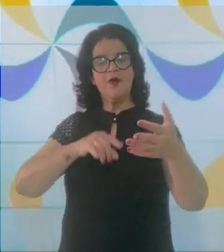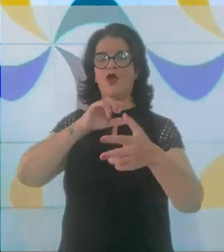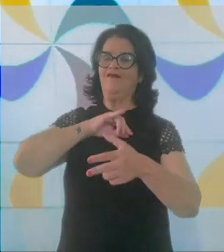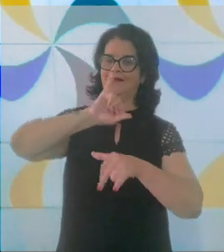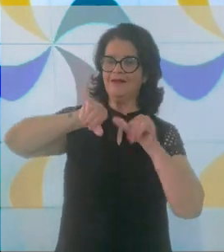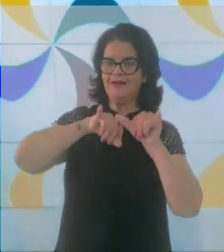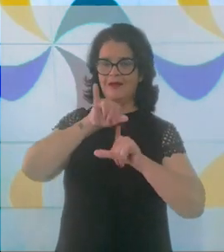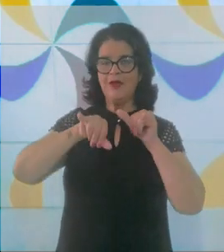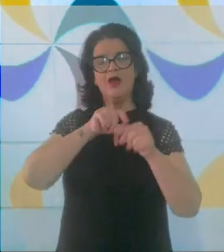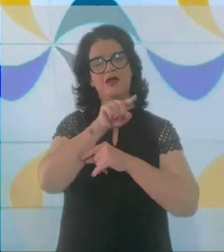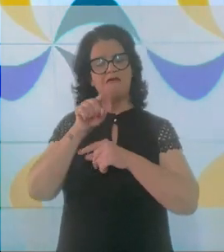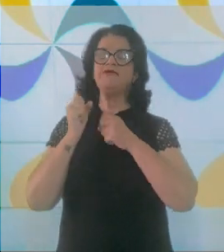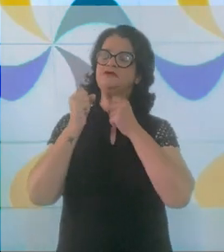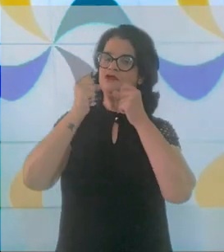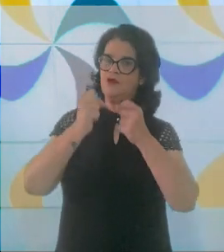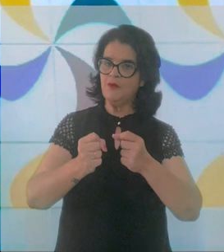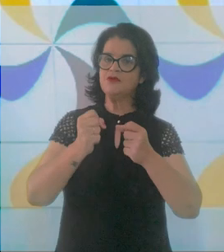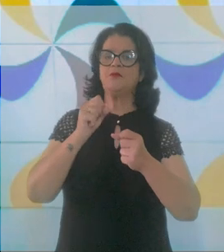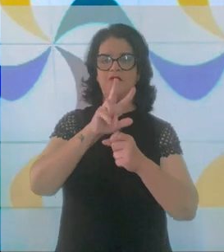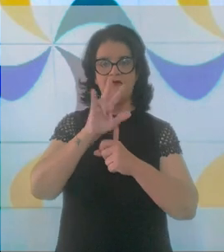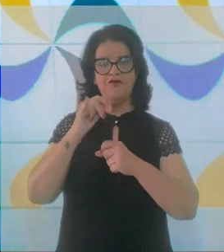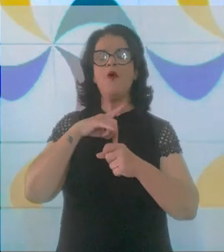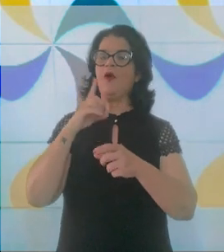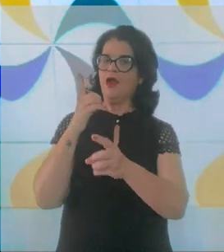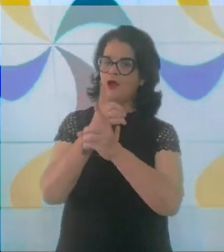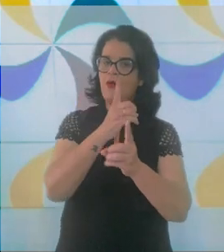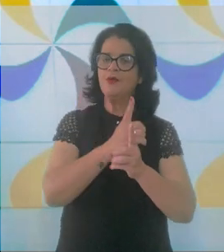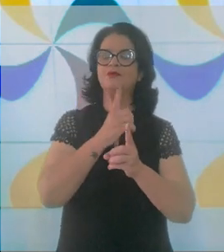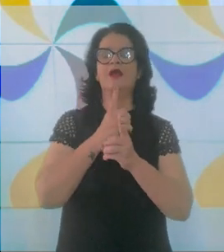química que vocês possivelmente irão